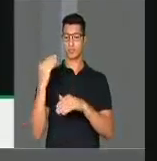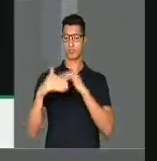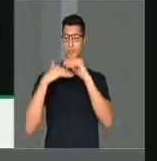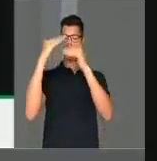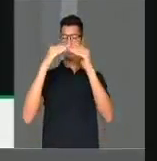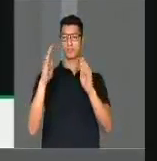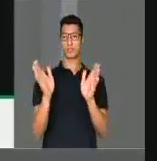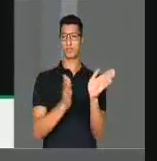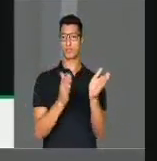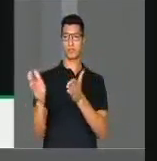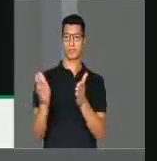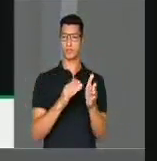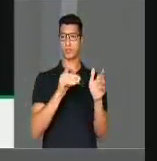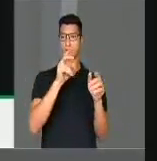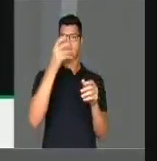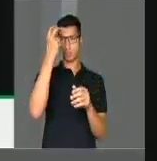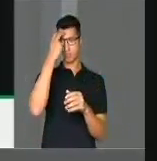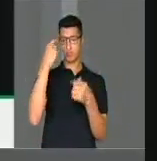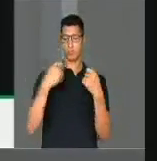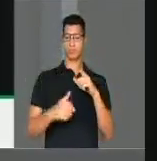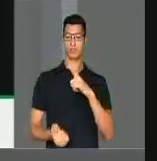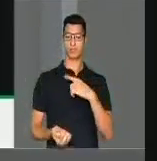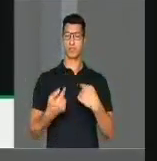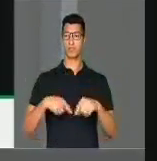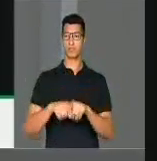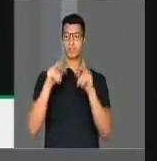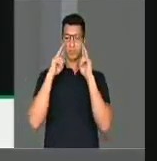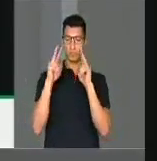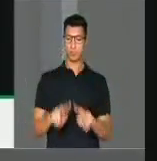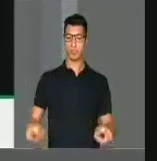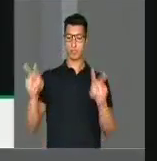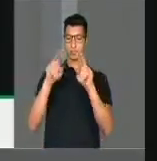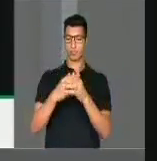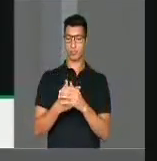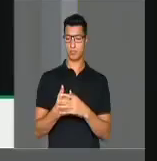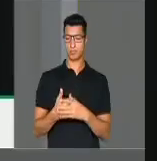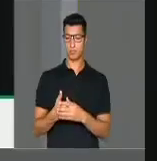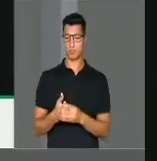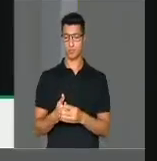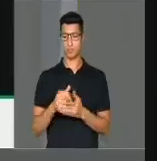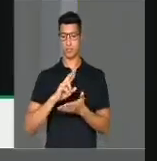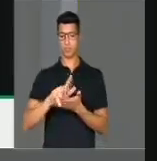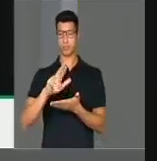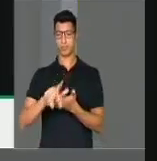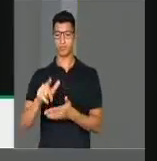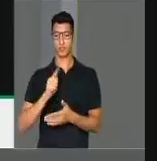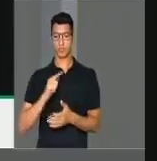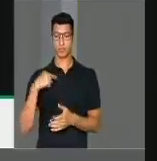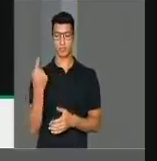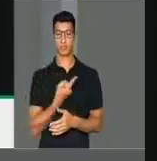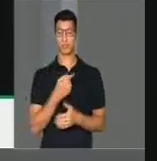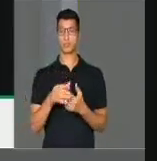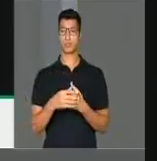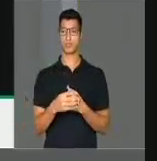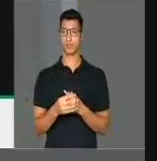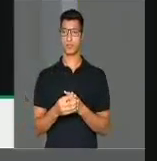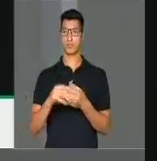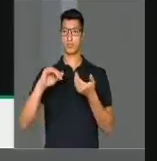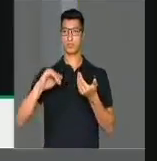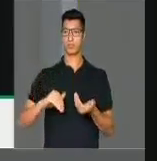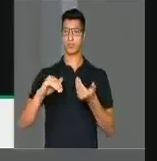o desenvolvimento de determinadas culturas. Precisa, portanto, uma visão diferenciada de todos